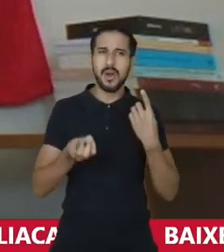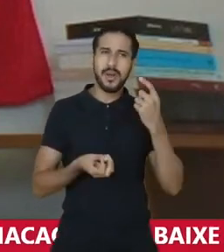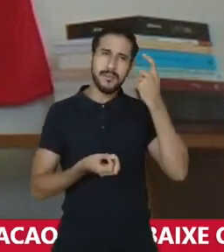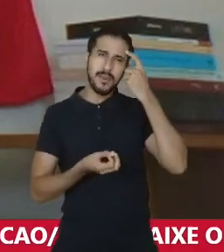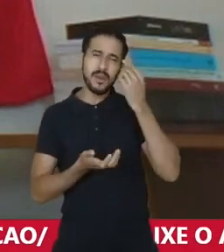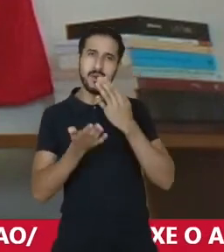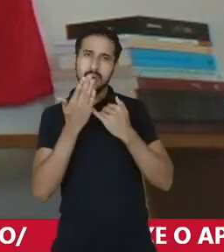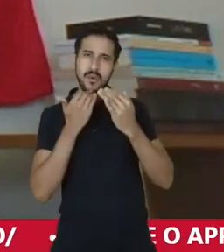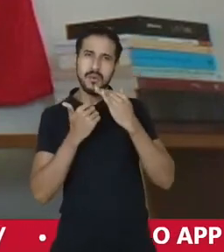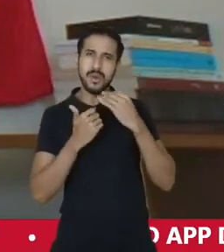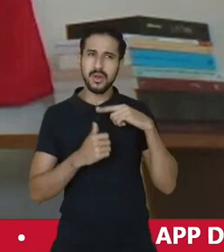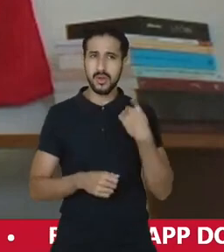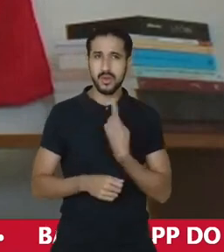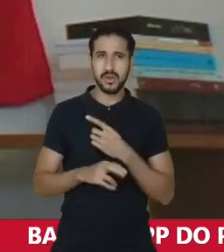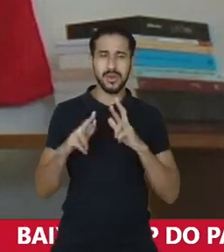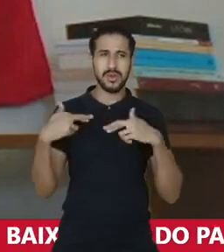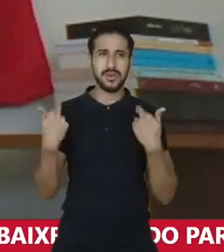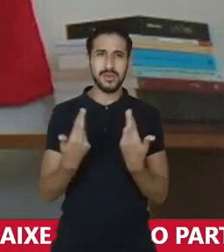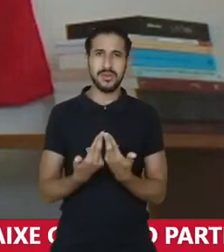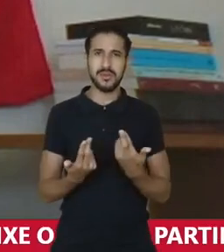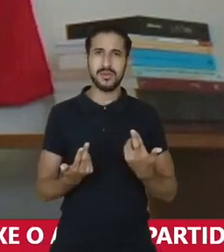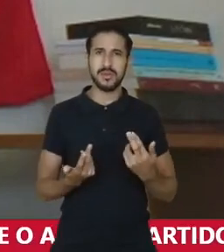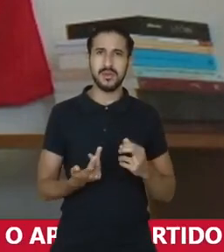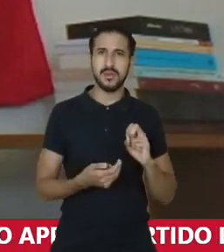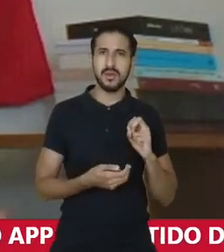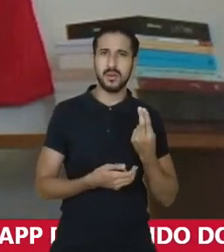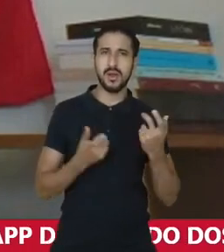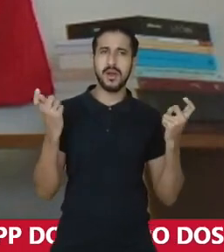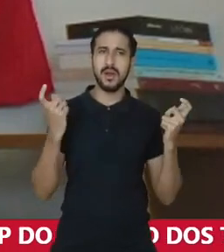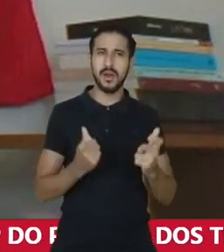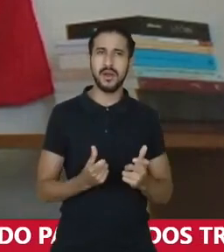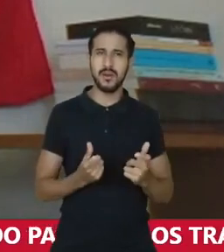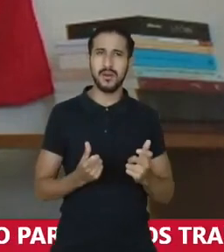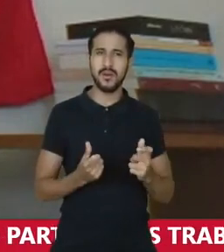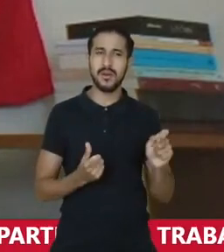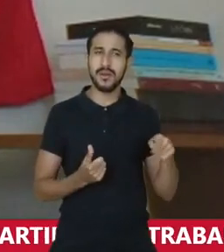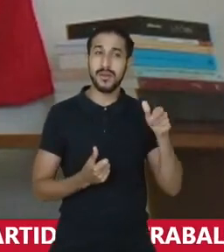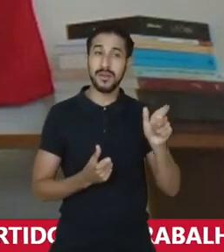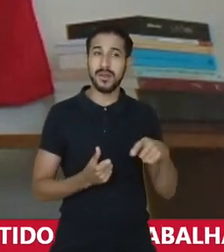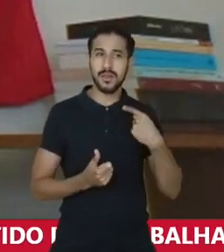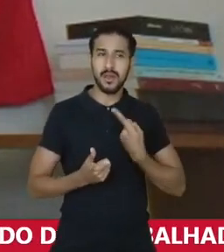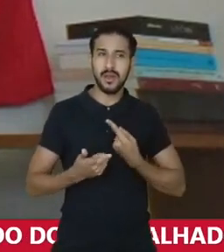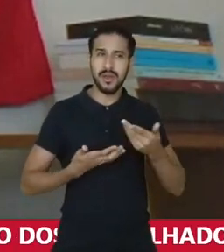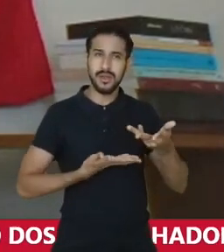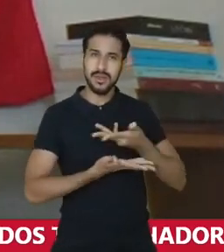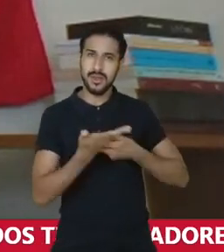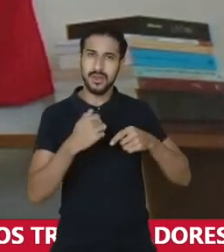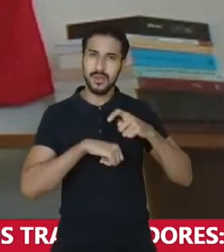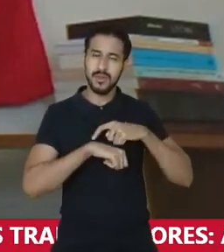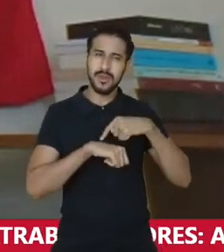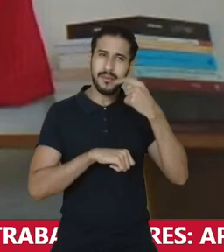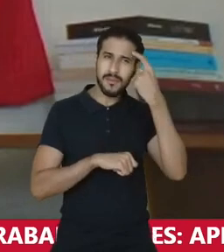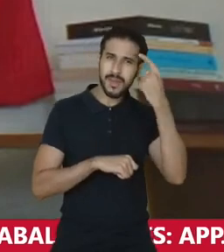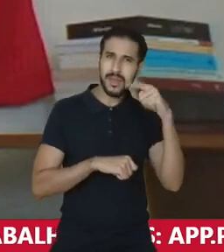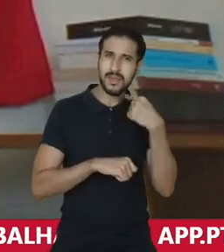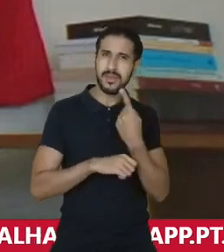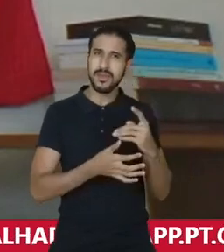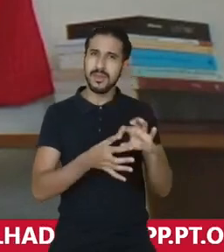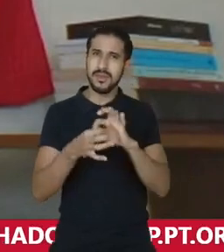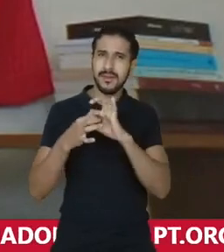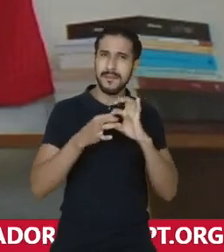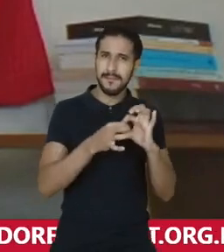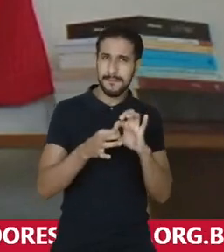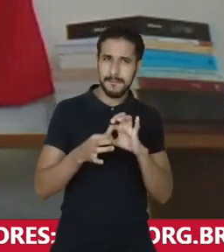pensa a alimentação nas nossas reuniões? Ou com quem nós dialogamos na hora de pensar as nossas